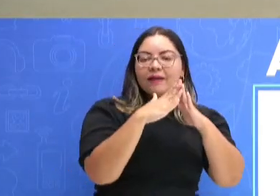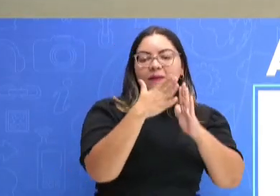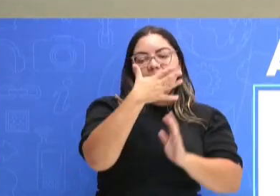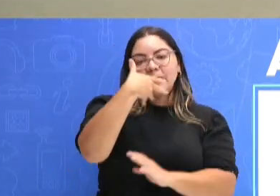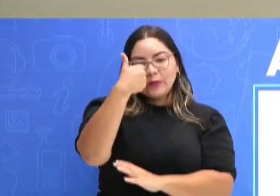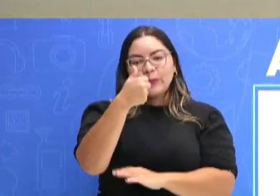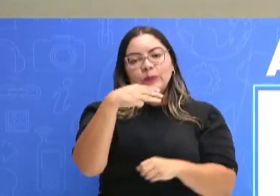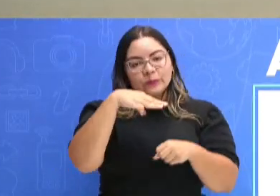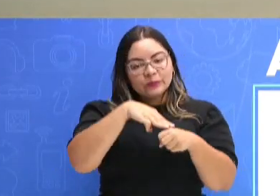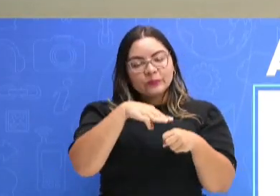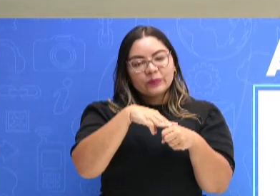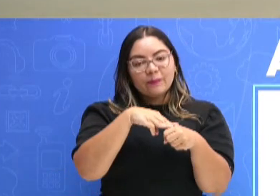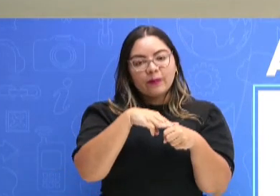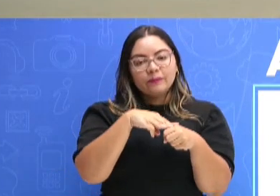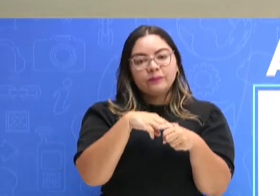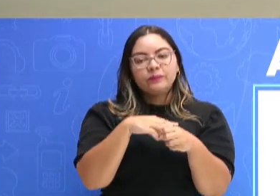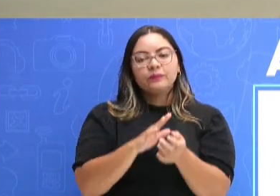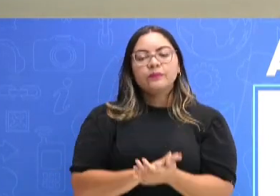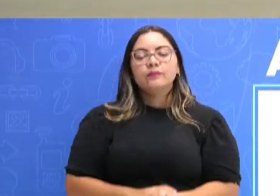Municipal, a gente vai colocar